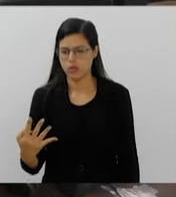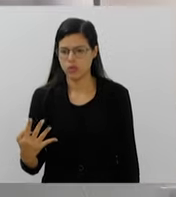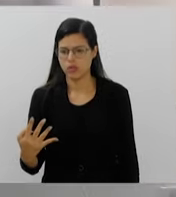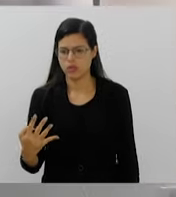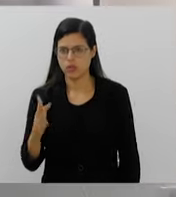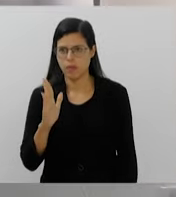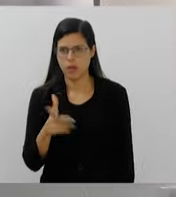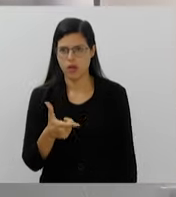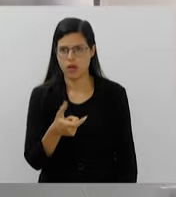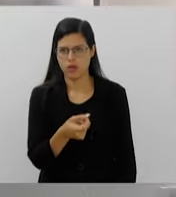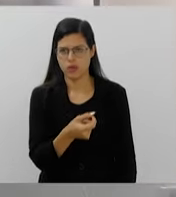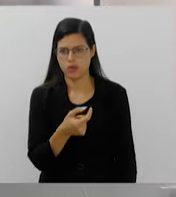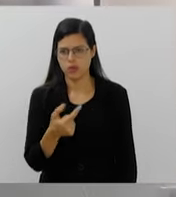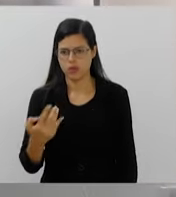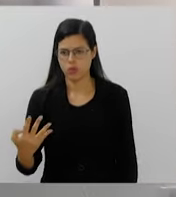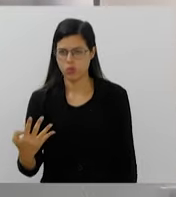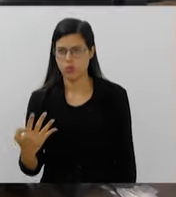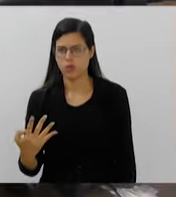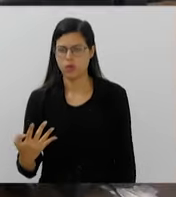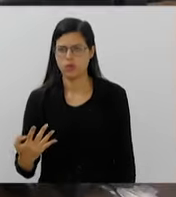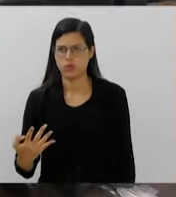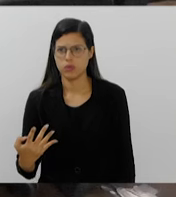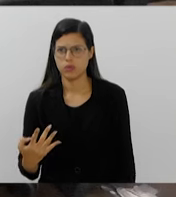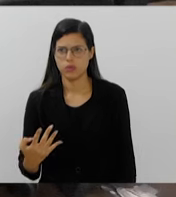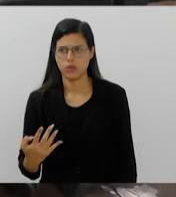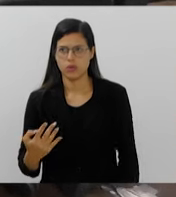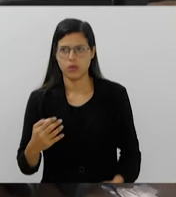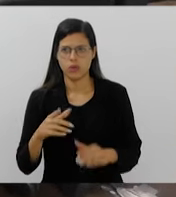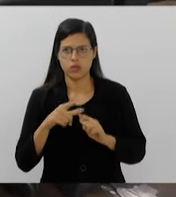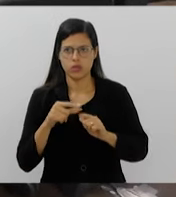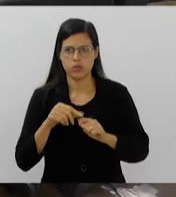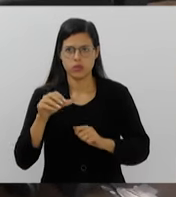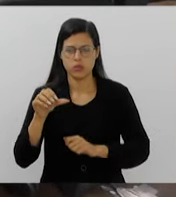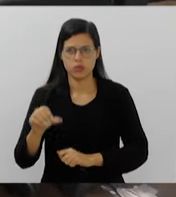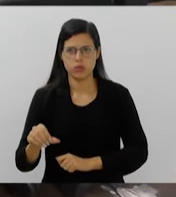3.914 de 24. É que está suprima-se o artigo 9 do